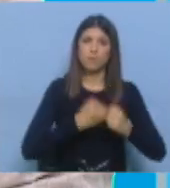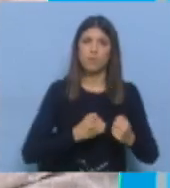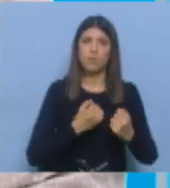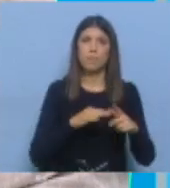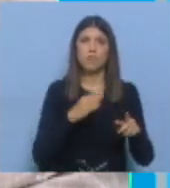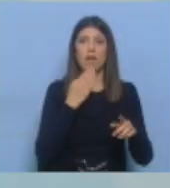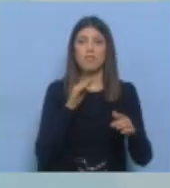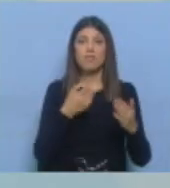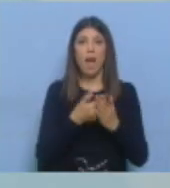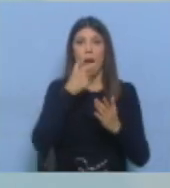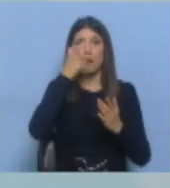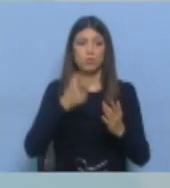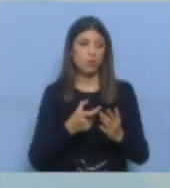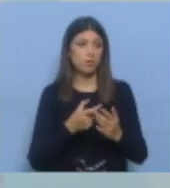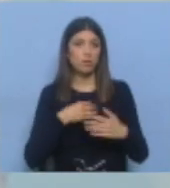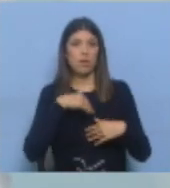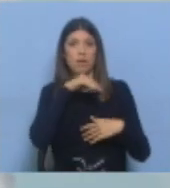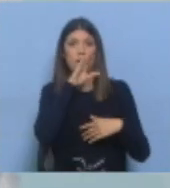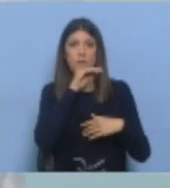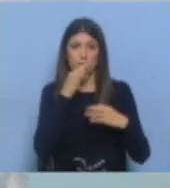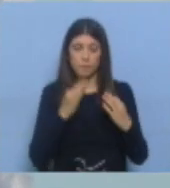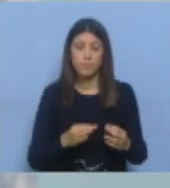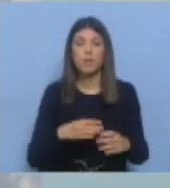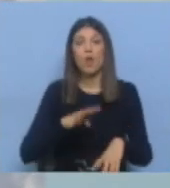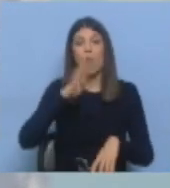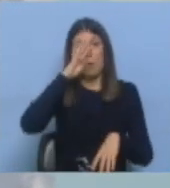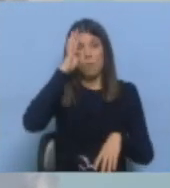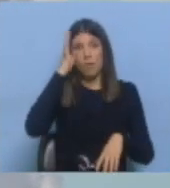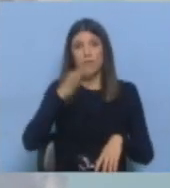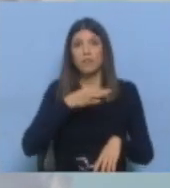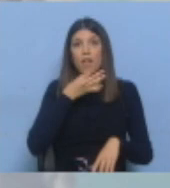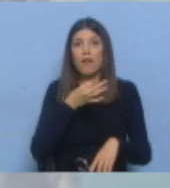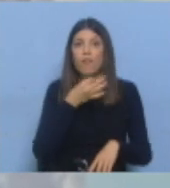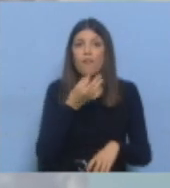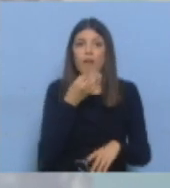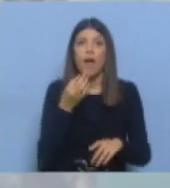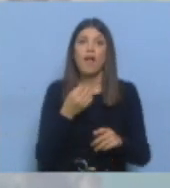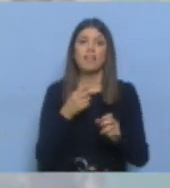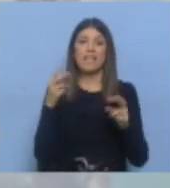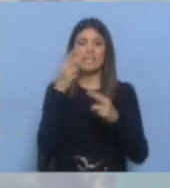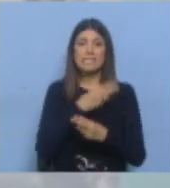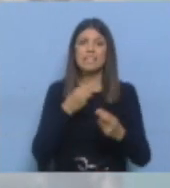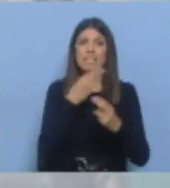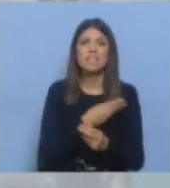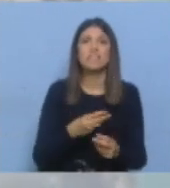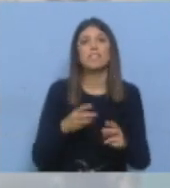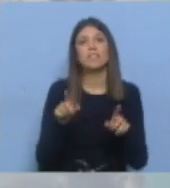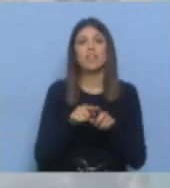O Papa tem sublinhado muito e criticado muito a cultura do descartável, não é? E neste descartável